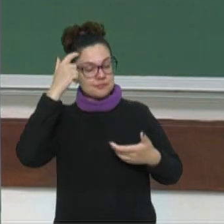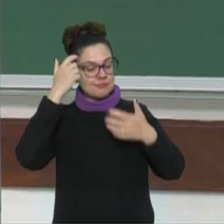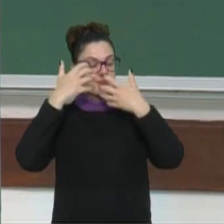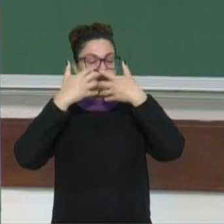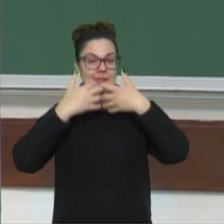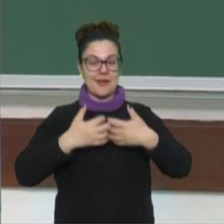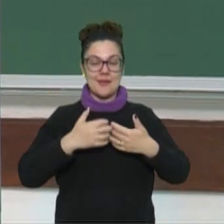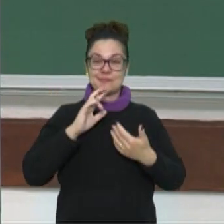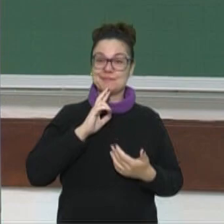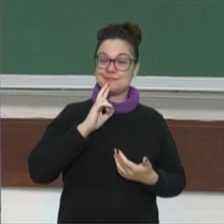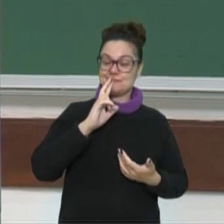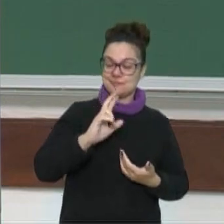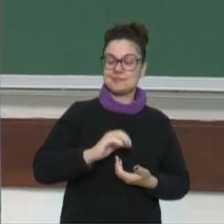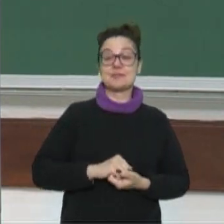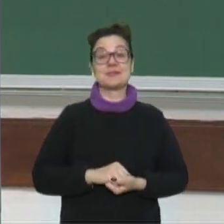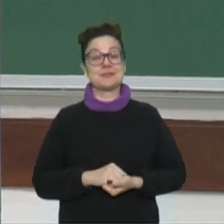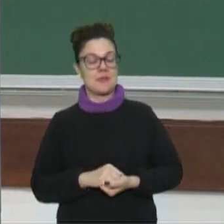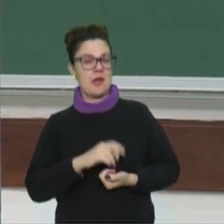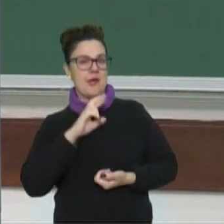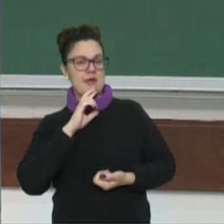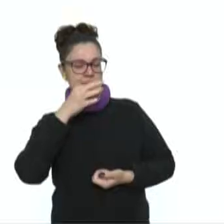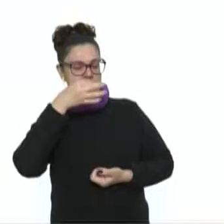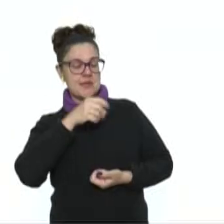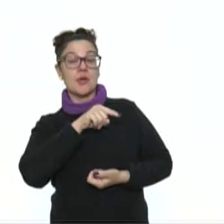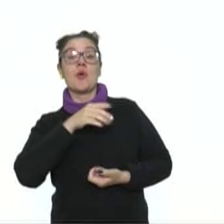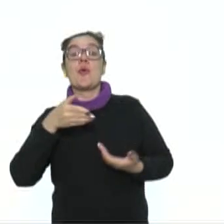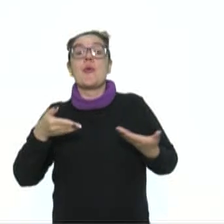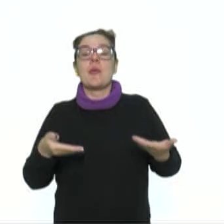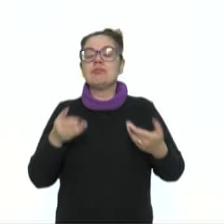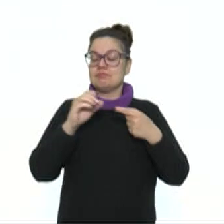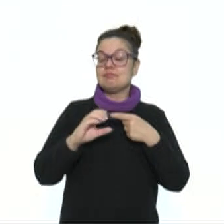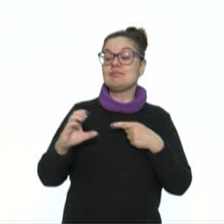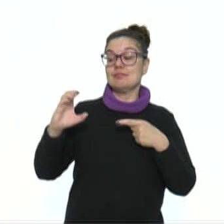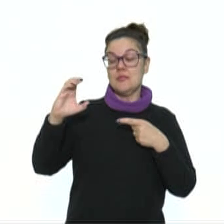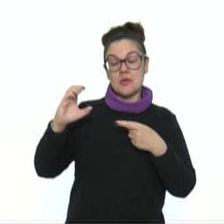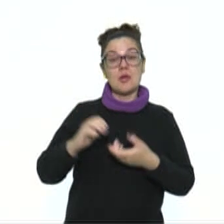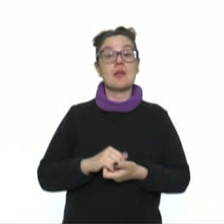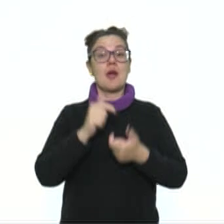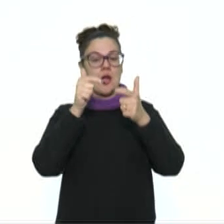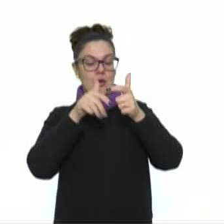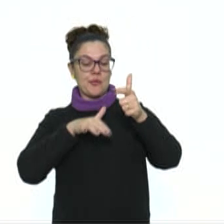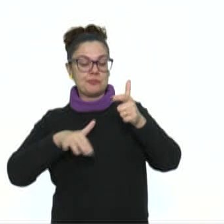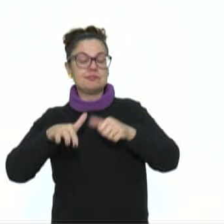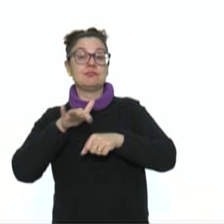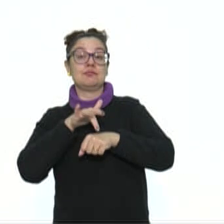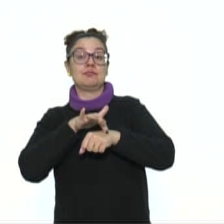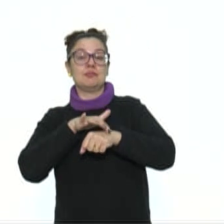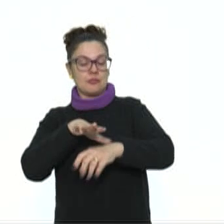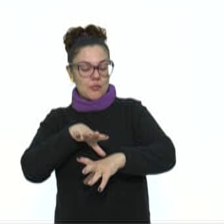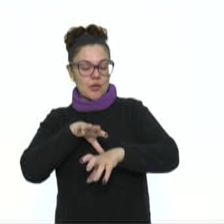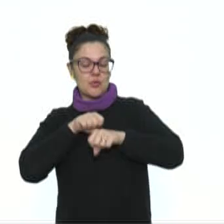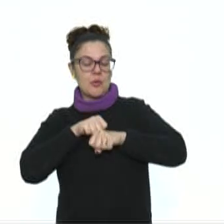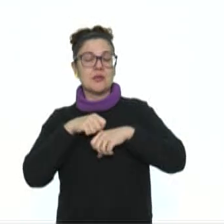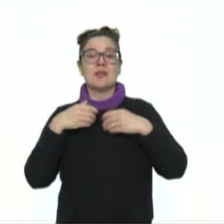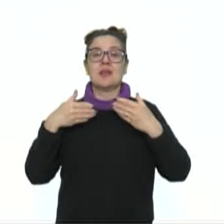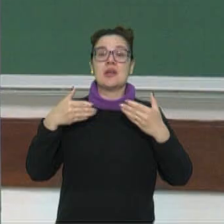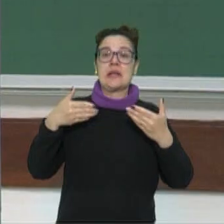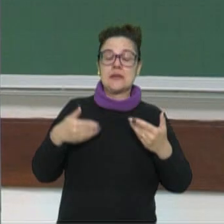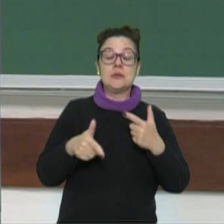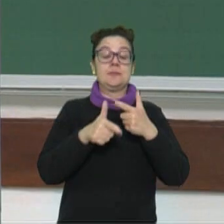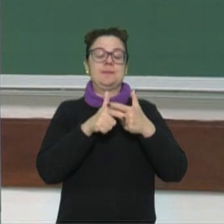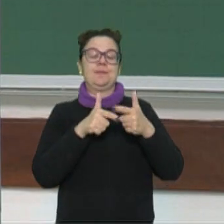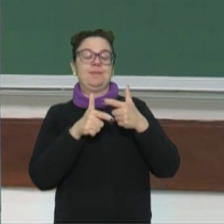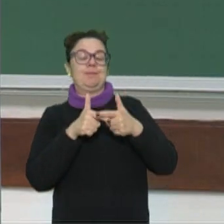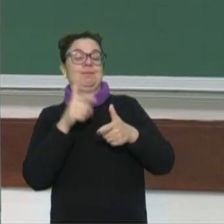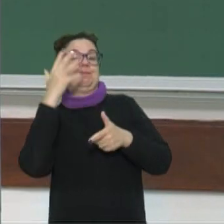Pensaram? Responderam? A resposta correta aqui era a letra C, quer dizer que é um lugar de doenças. Isso vai criar uma condição